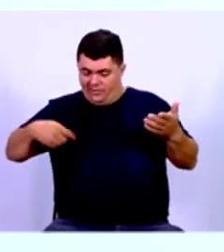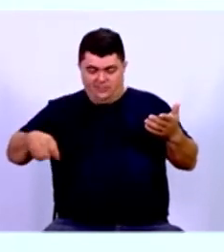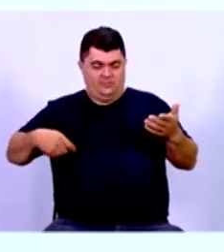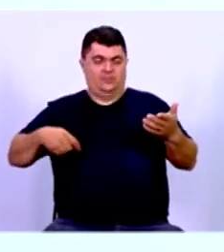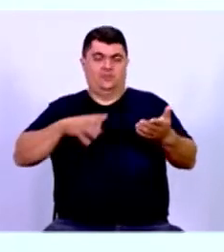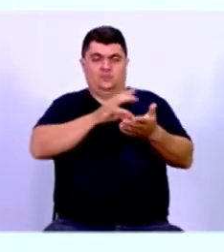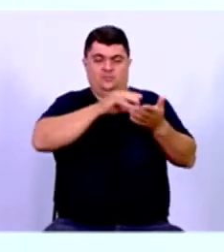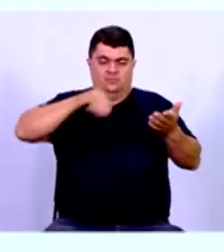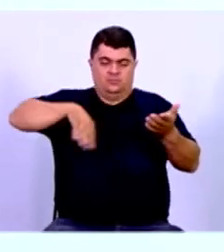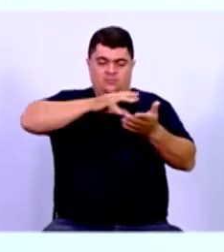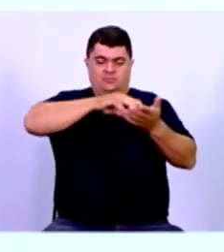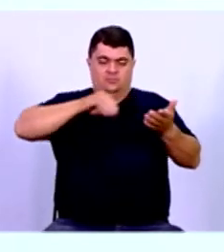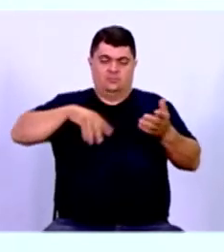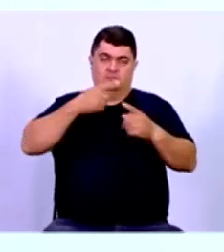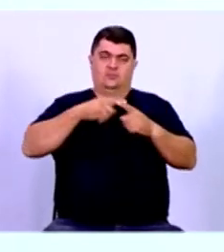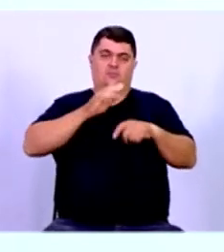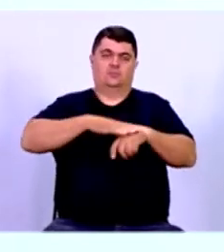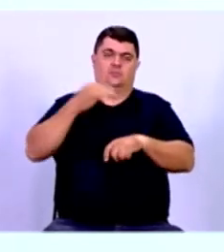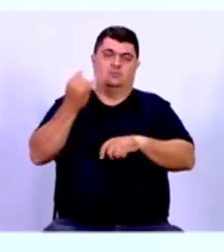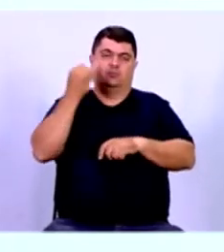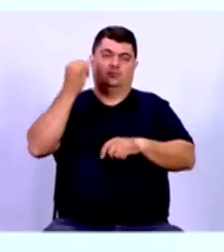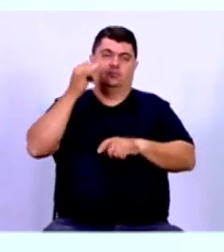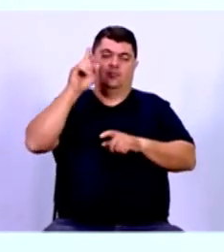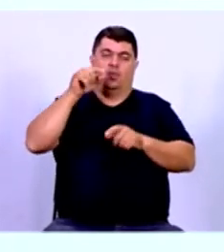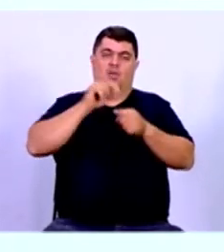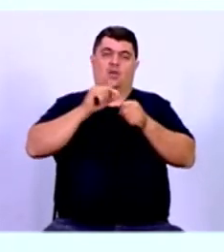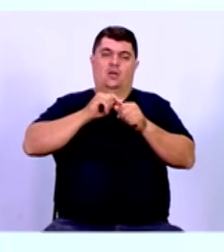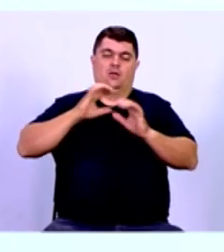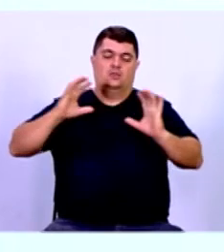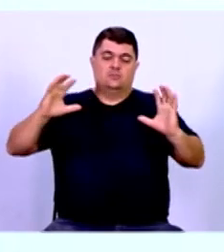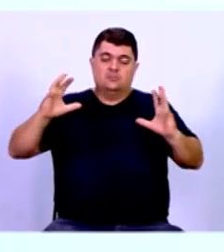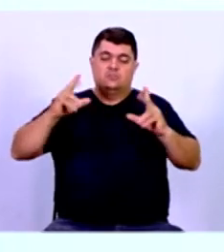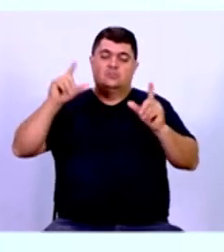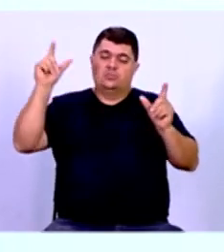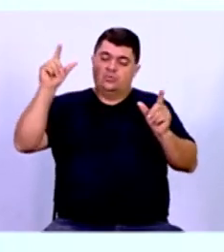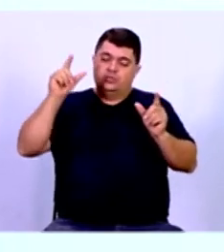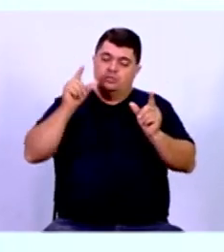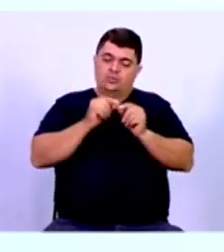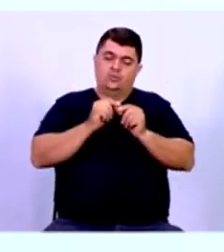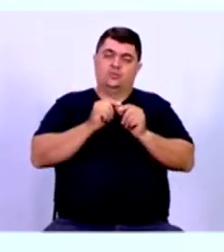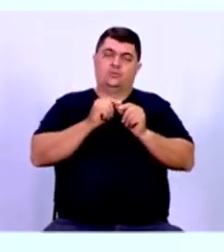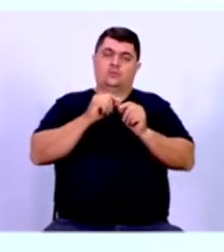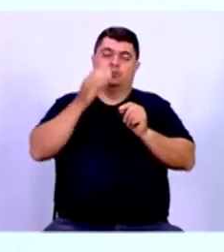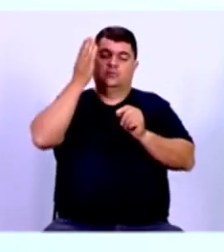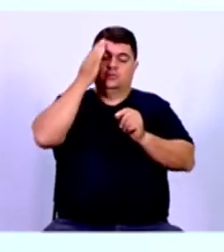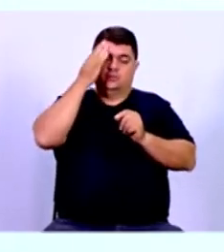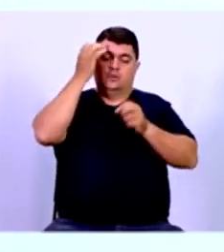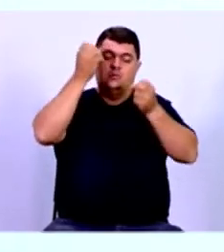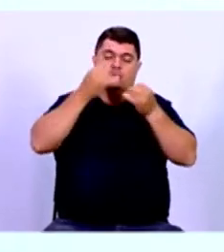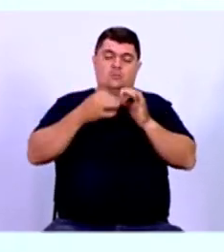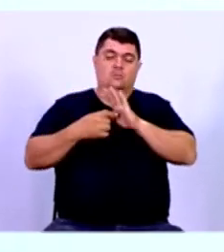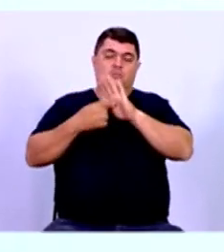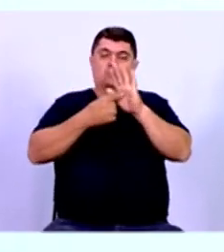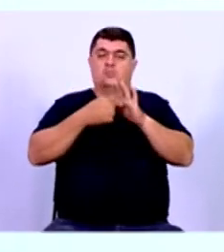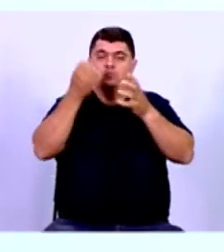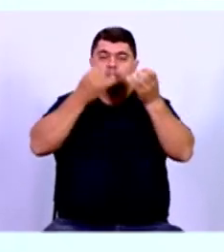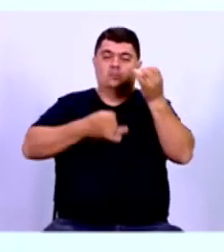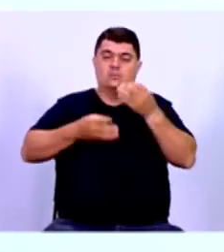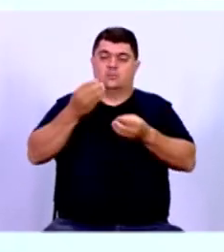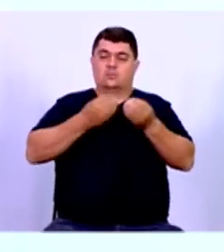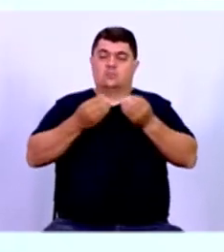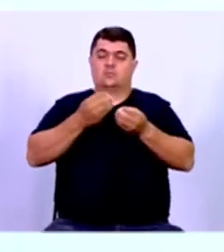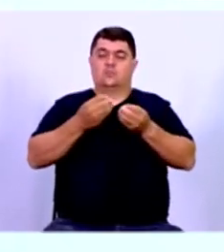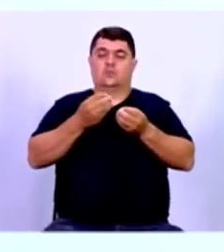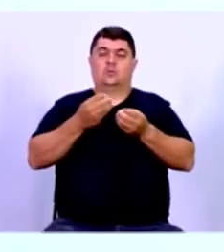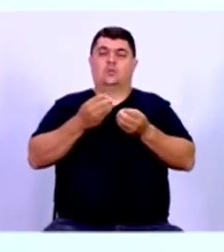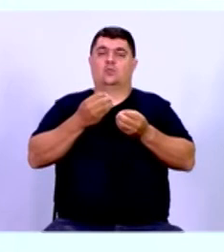parte mais importante do relatório final de estágio é a discussão dos resultados, é você apresentar as atividades que você desenvolveu,